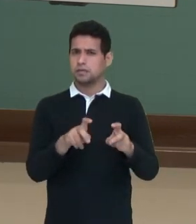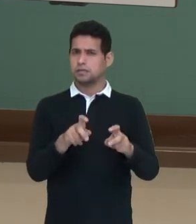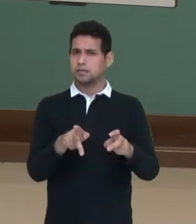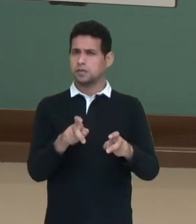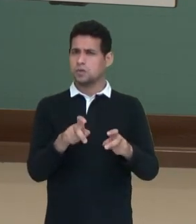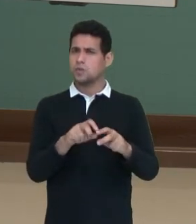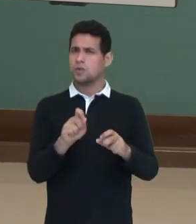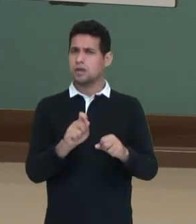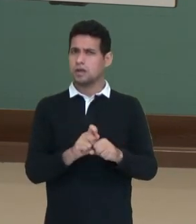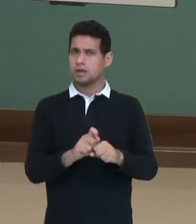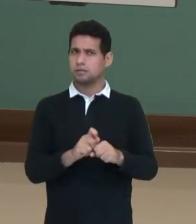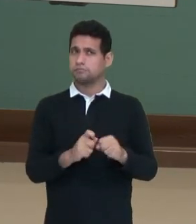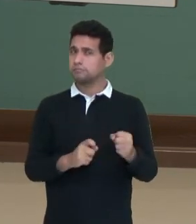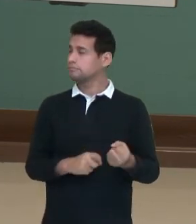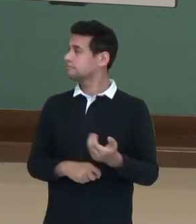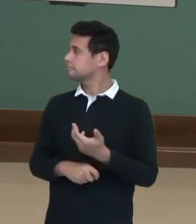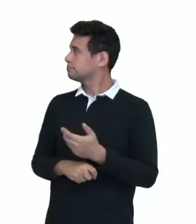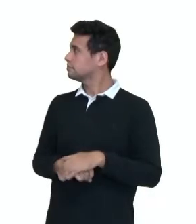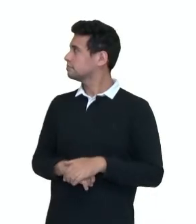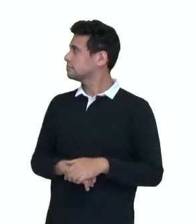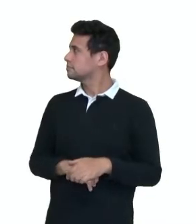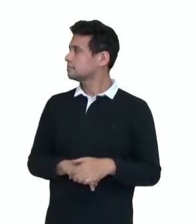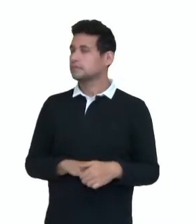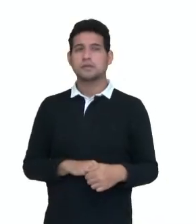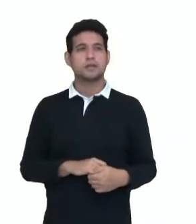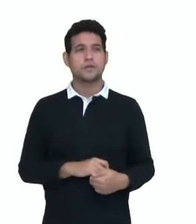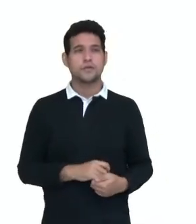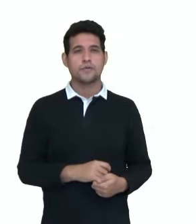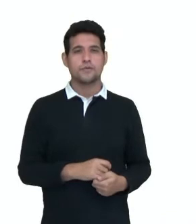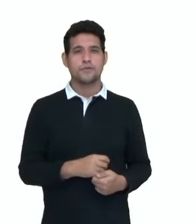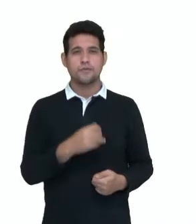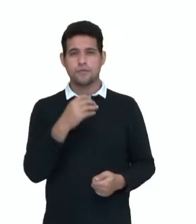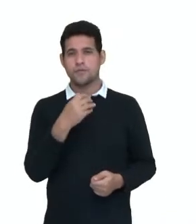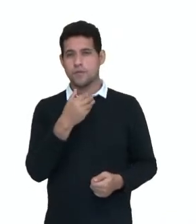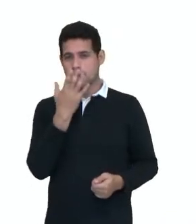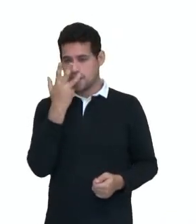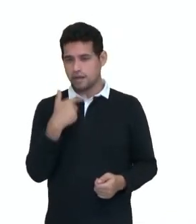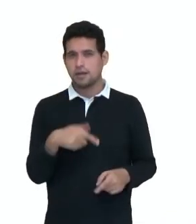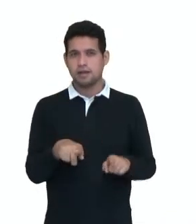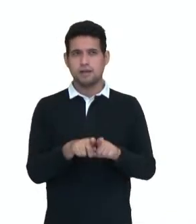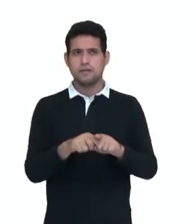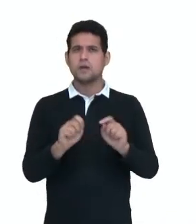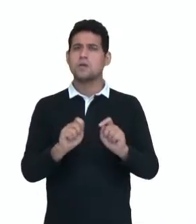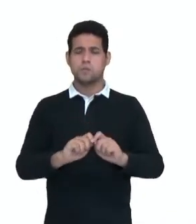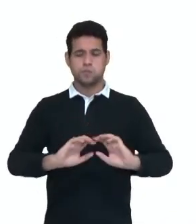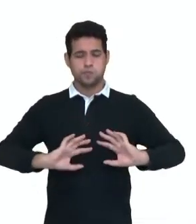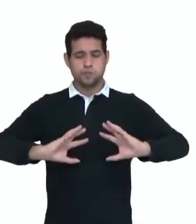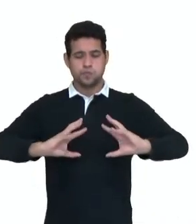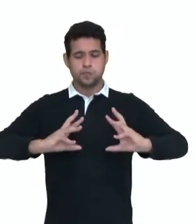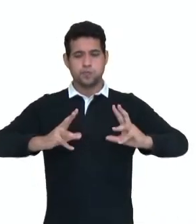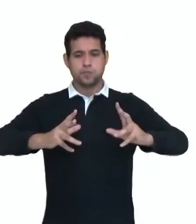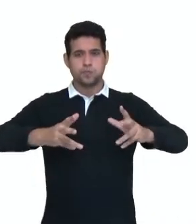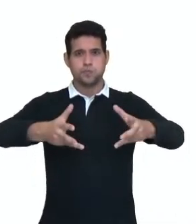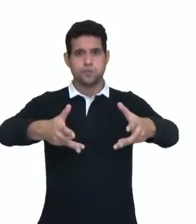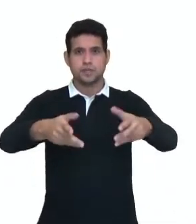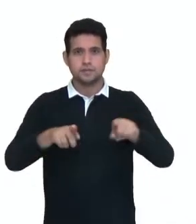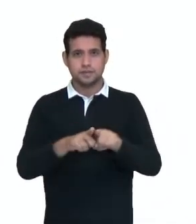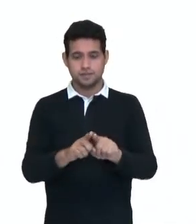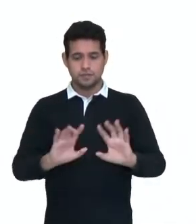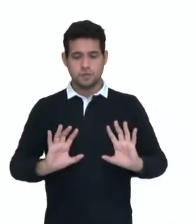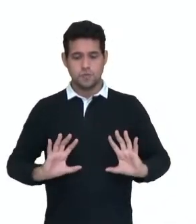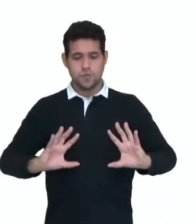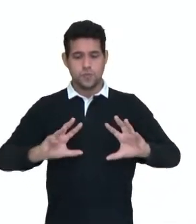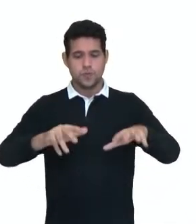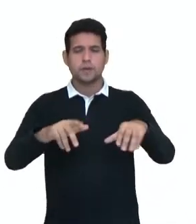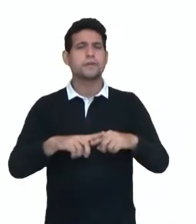observa aqui um garoto que está fazendo a movimentação, né? Aqui de um barril, né? E esse plano